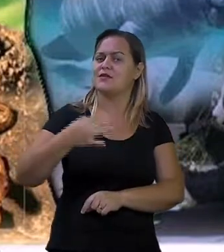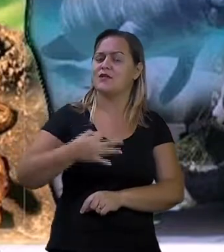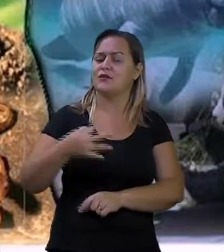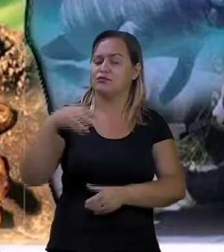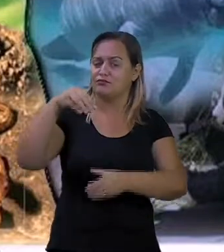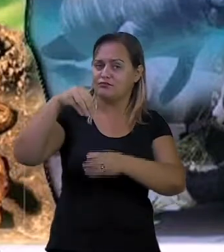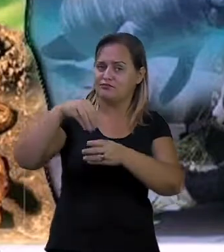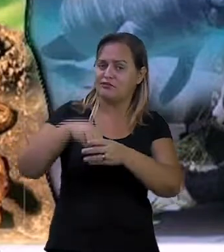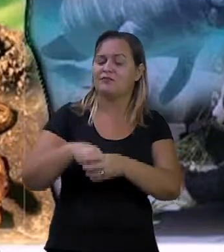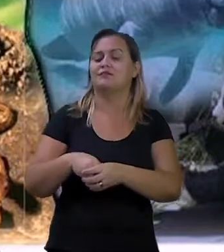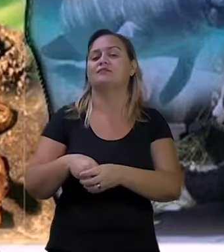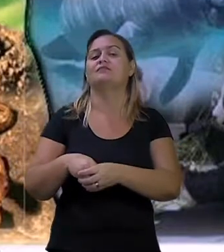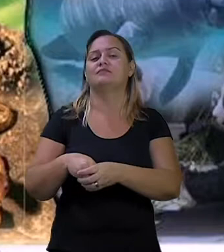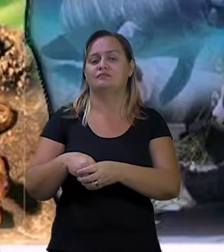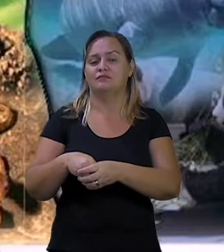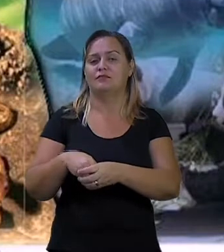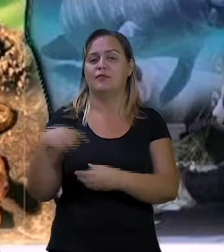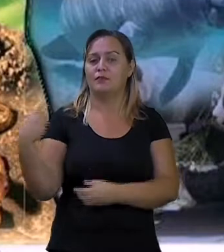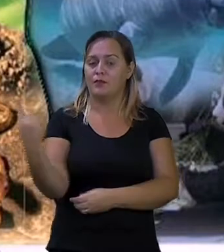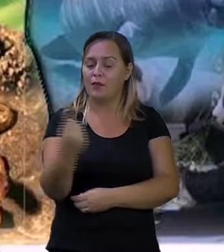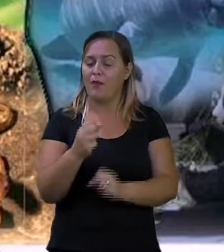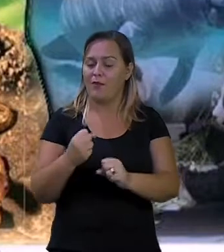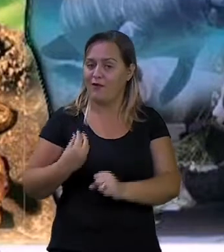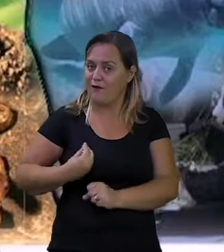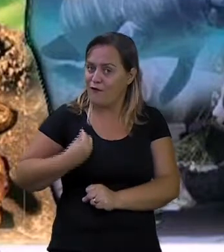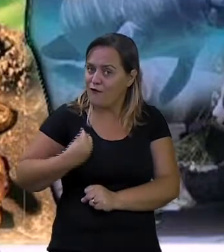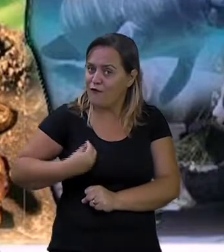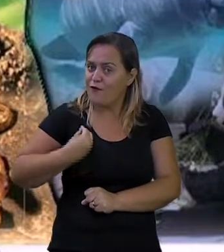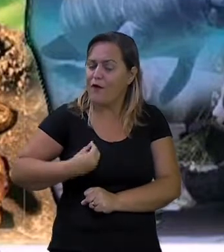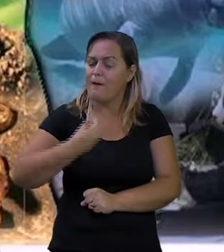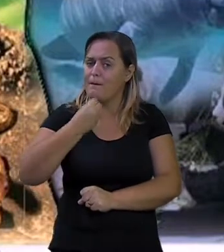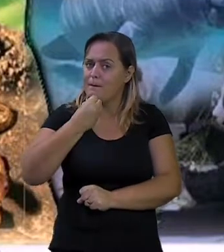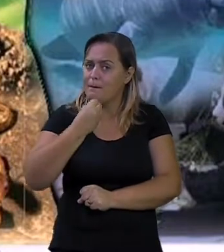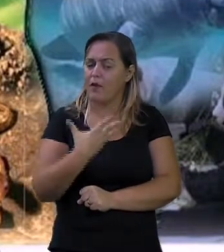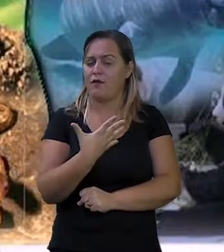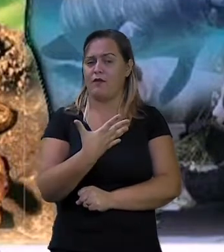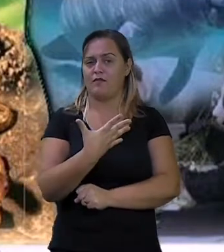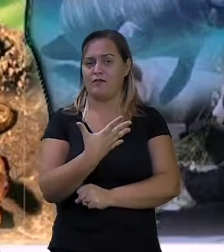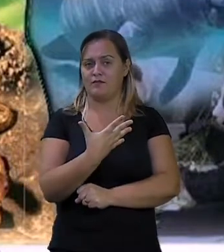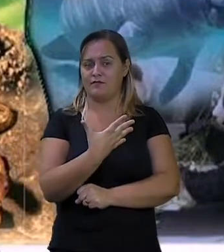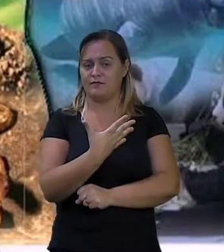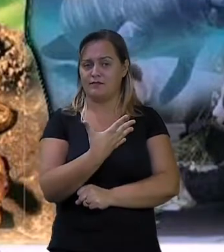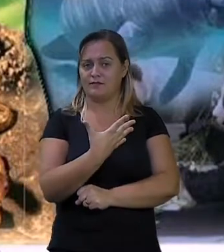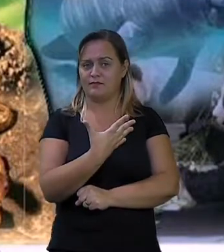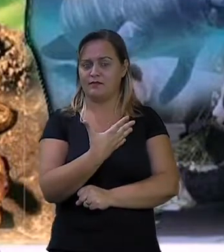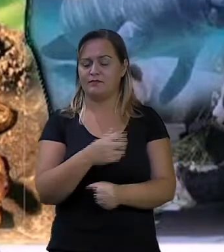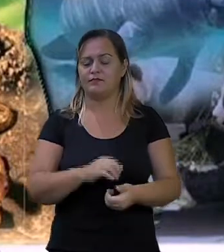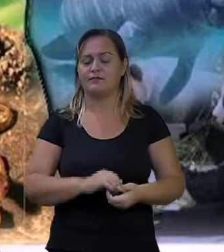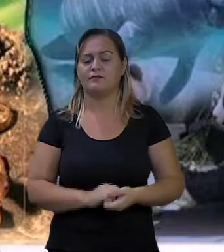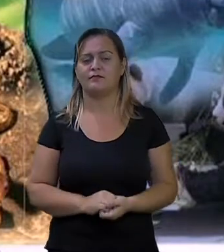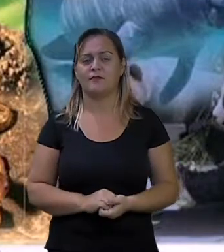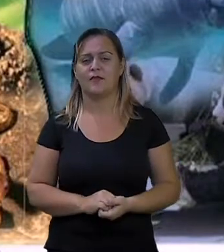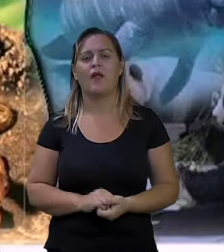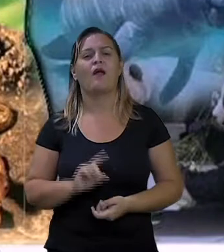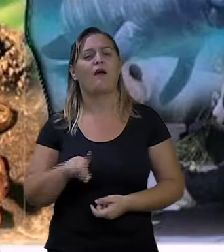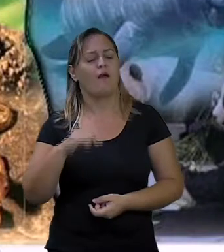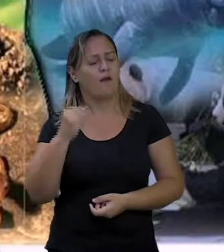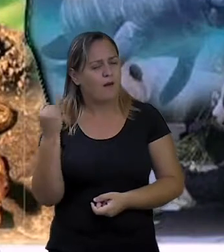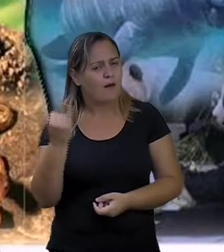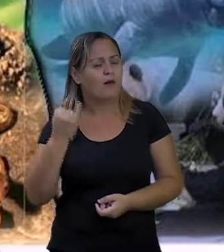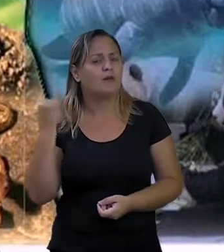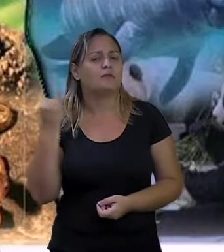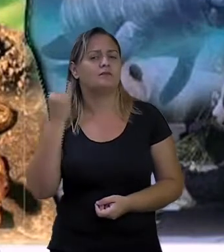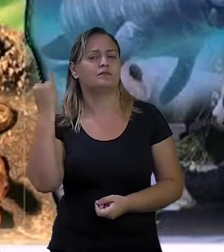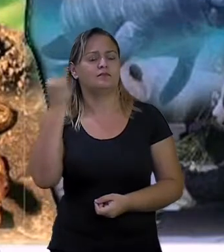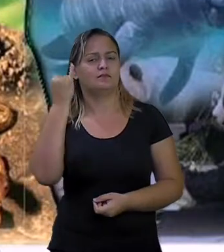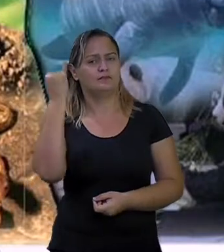temperatura aceitável para a nossa sobrevivência. Nossa, como isso é importante, não é mesmo?